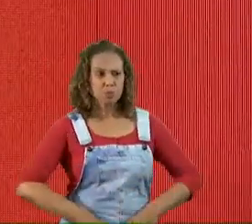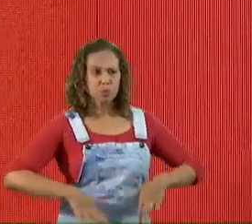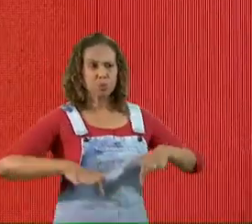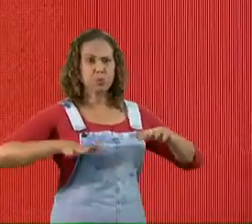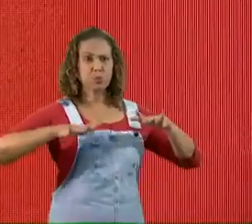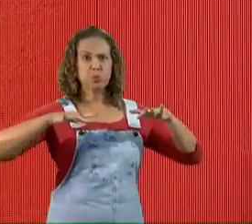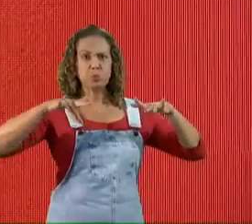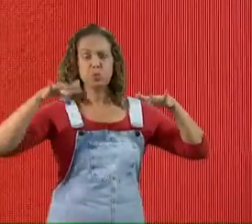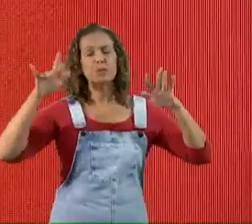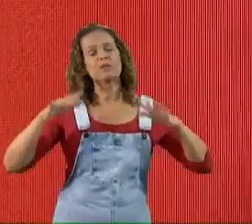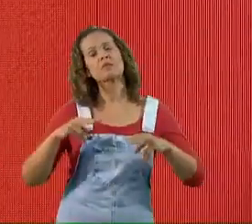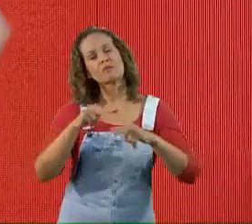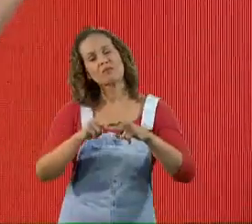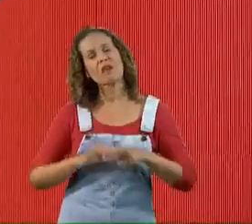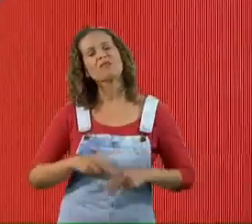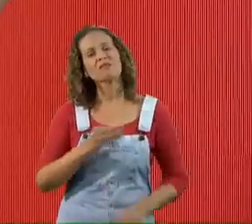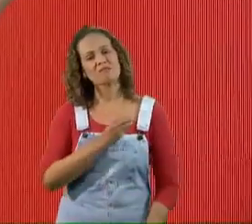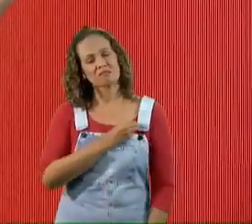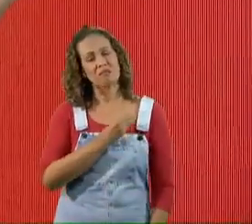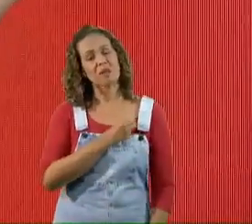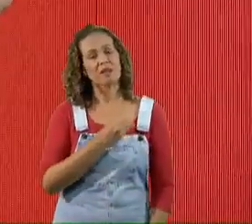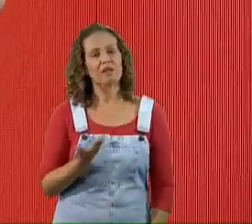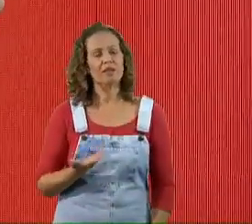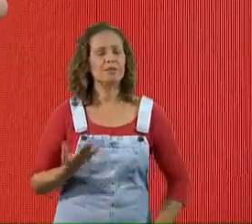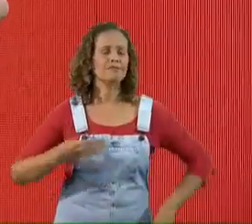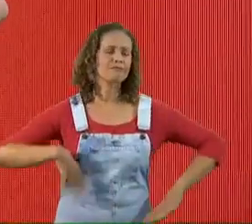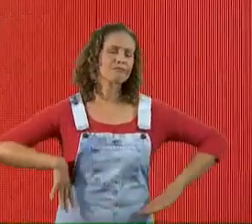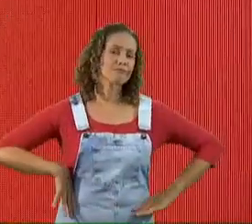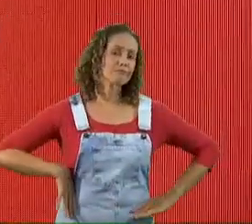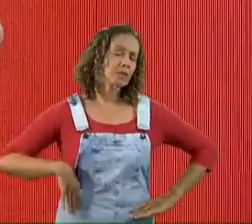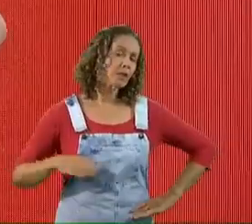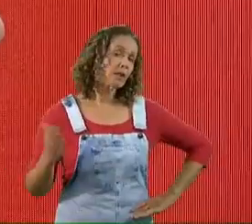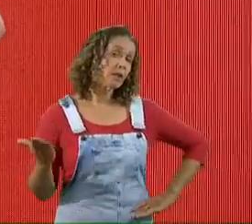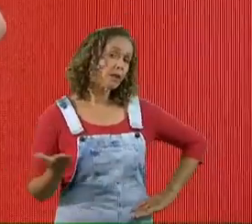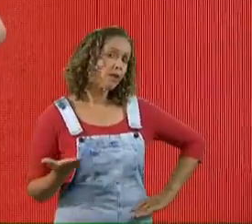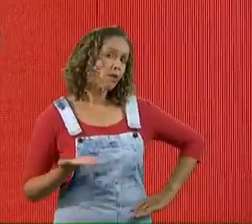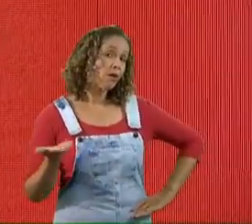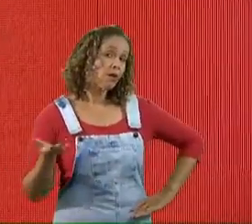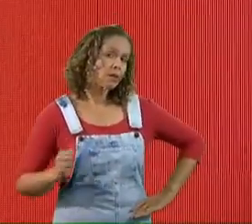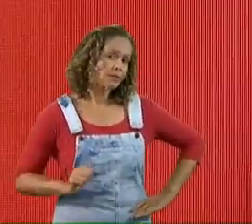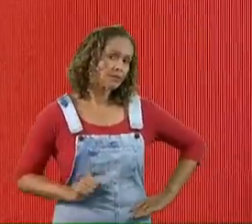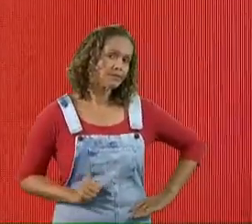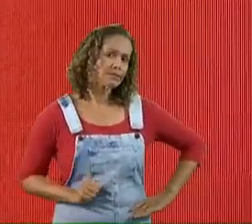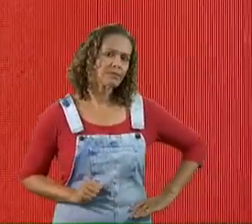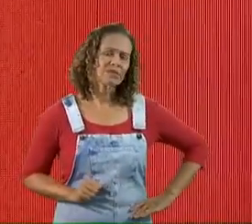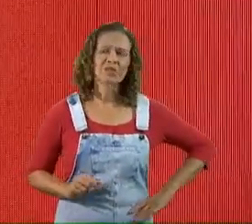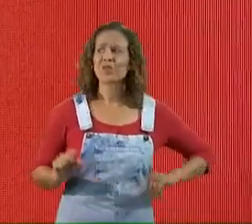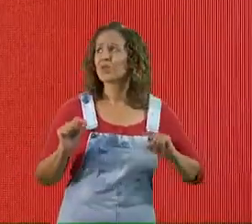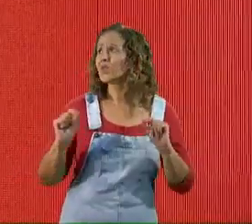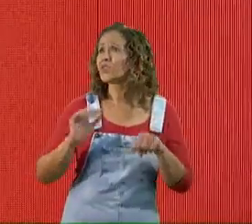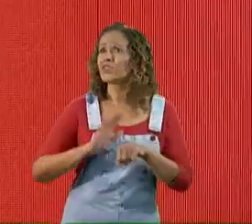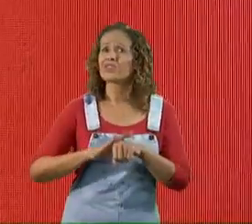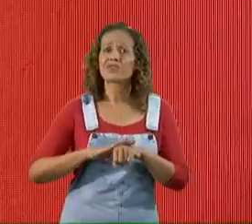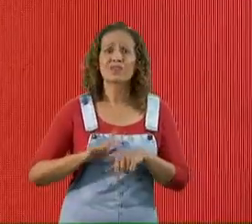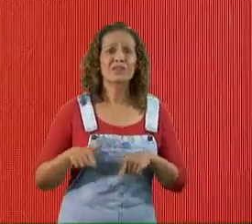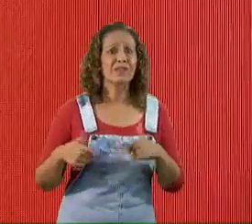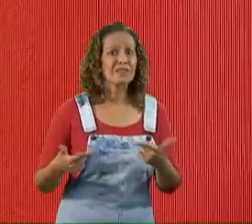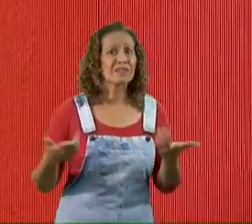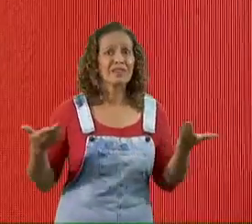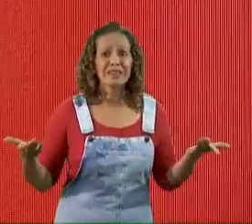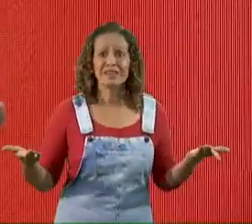causa do pecado. E agora? E agora? O que que a gente vai fazer,